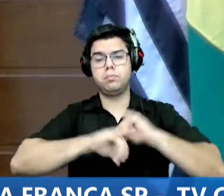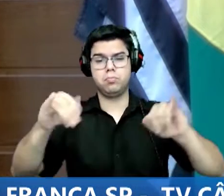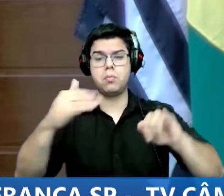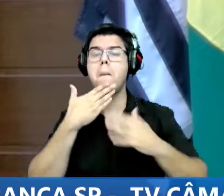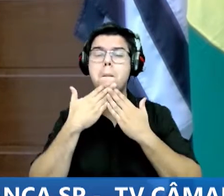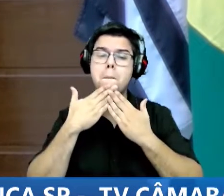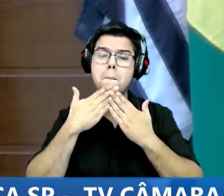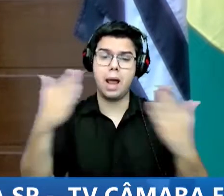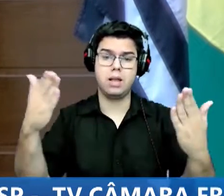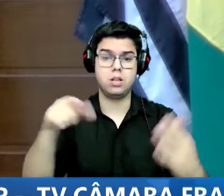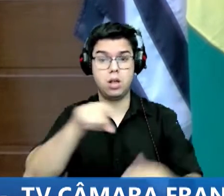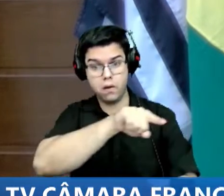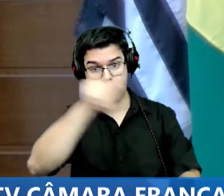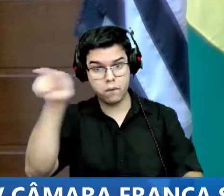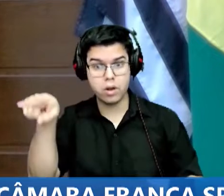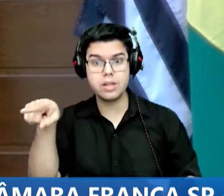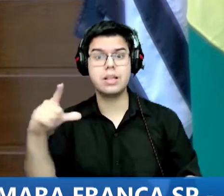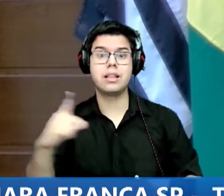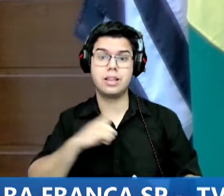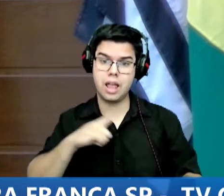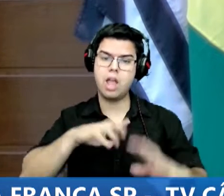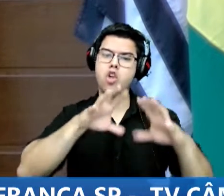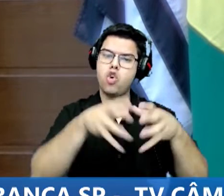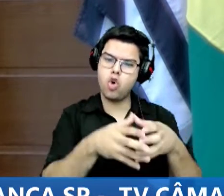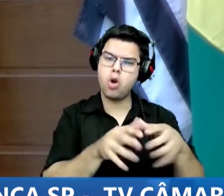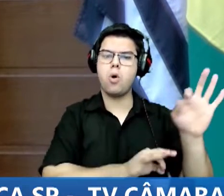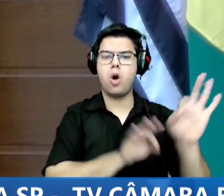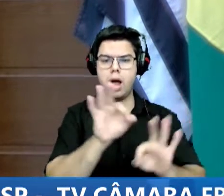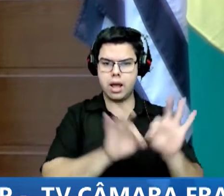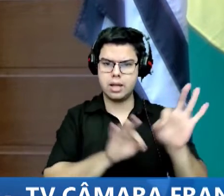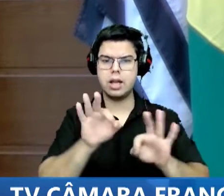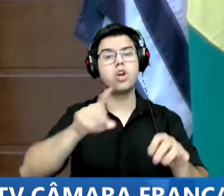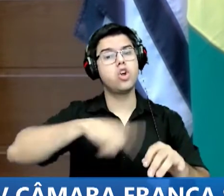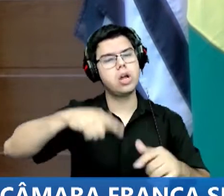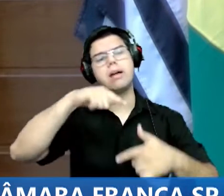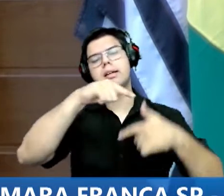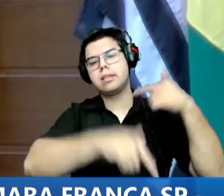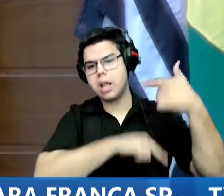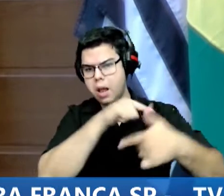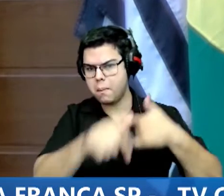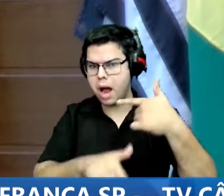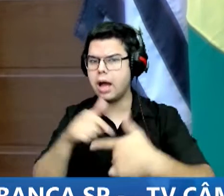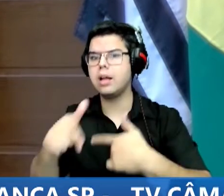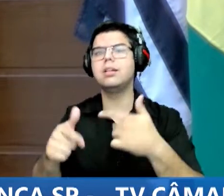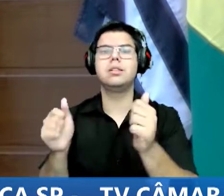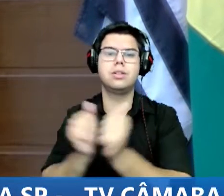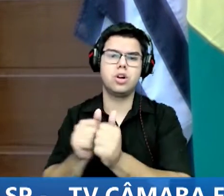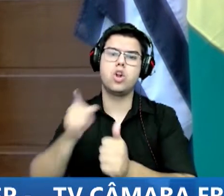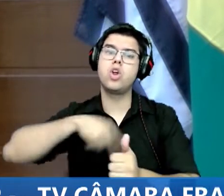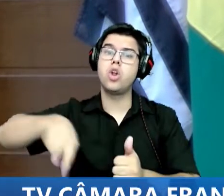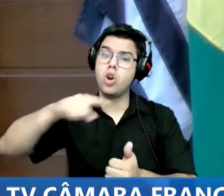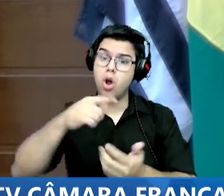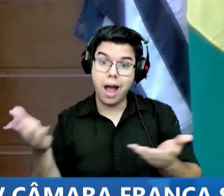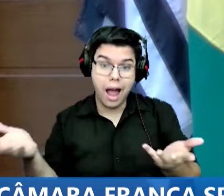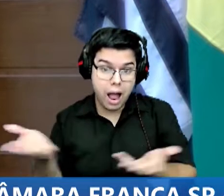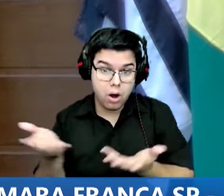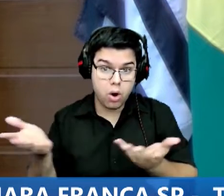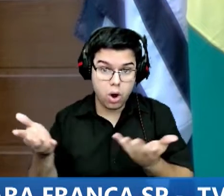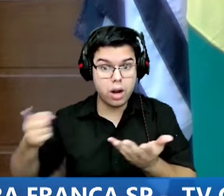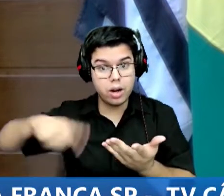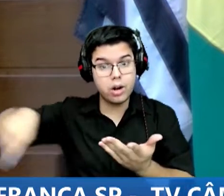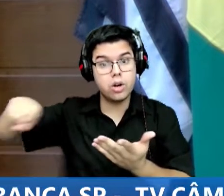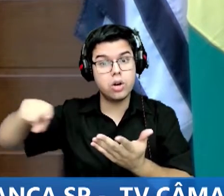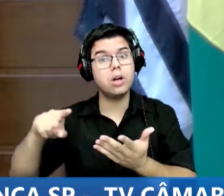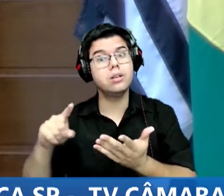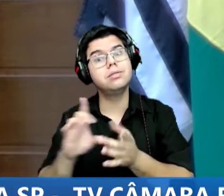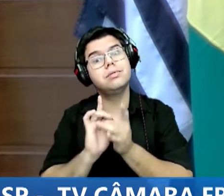têm essa rede organizada, nós já trabalhamos com isso e a gente se coloca hoje aqui à disposição dessa Câmara para